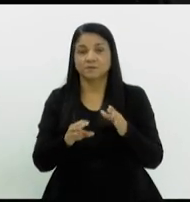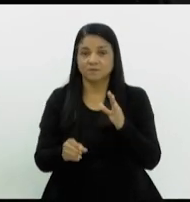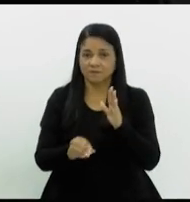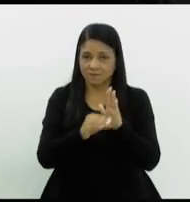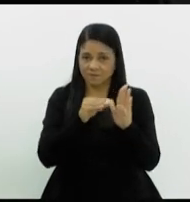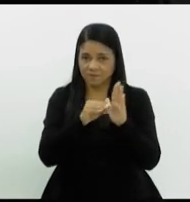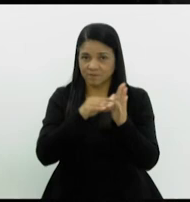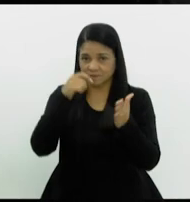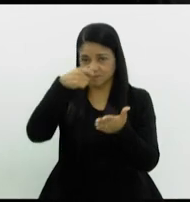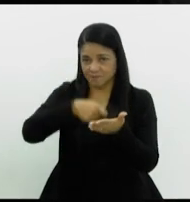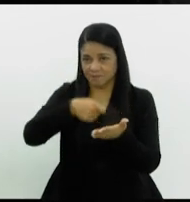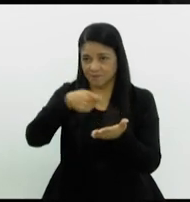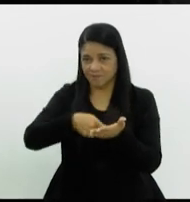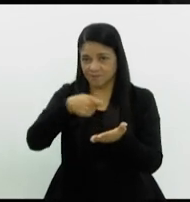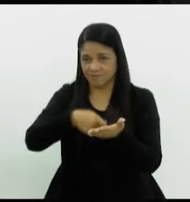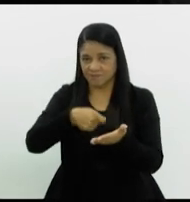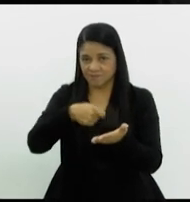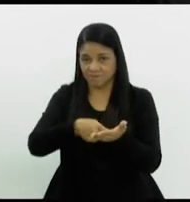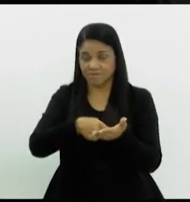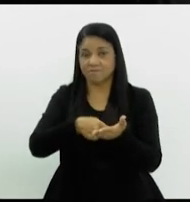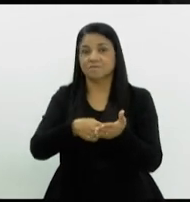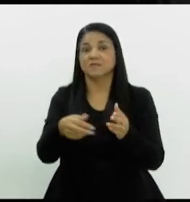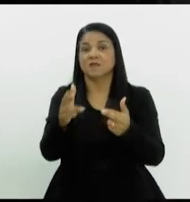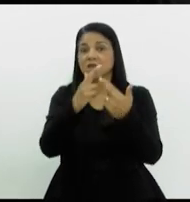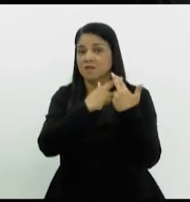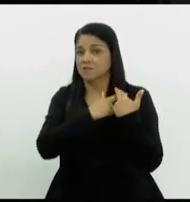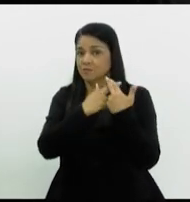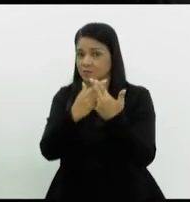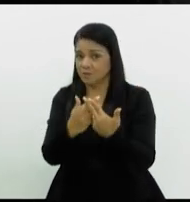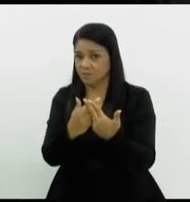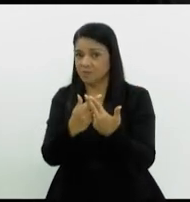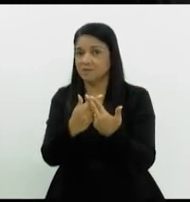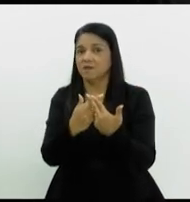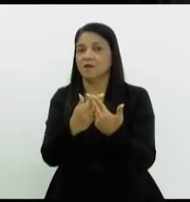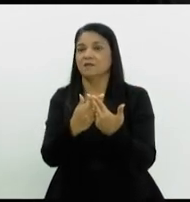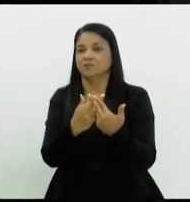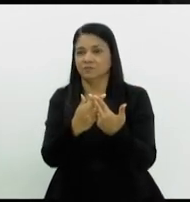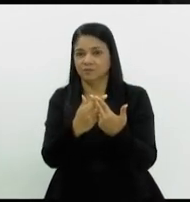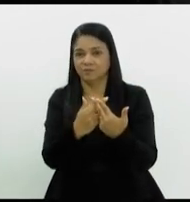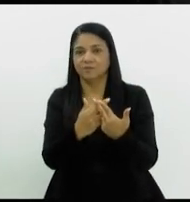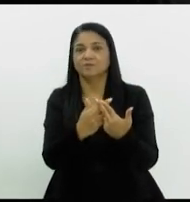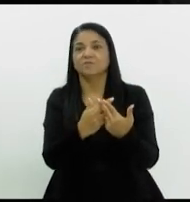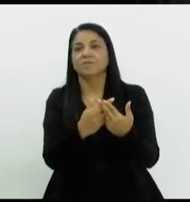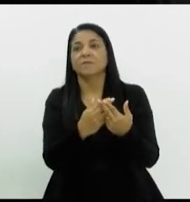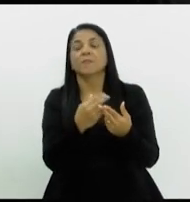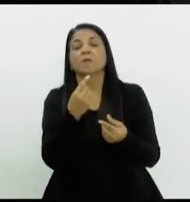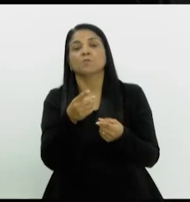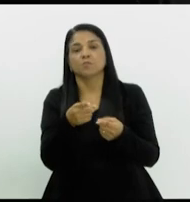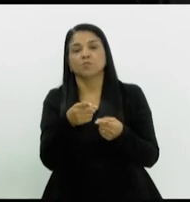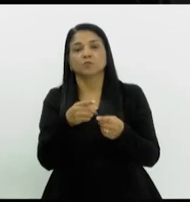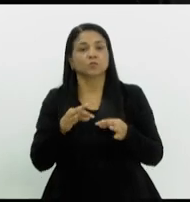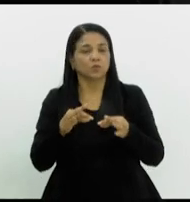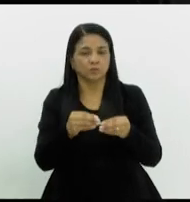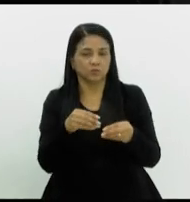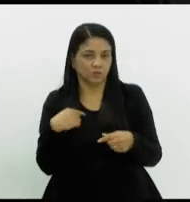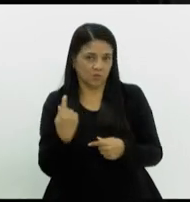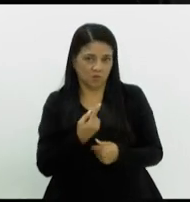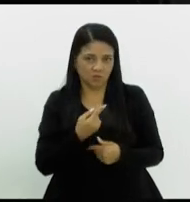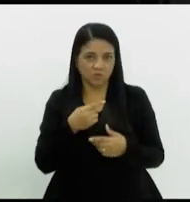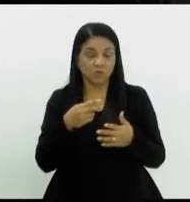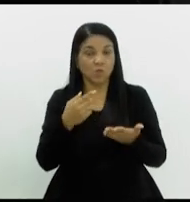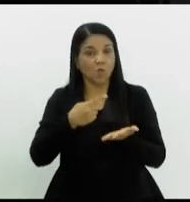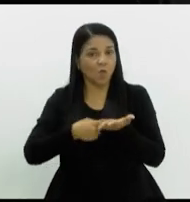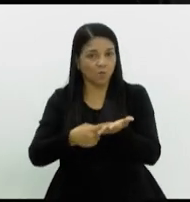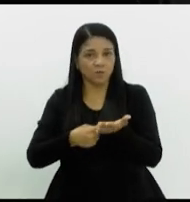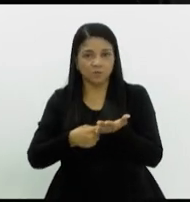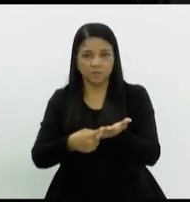emendas impositivas exige responsabilidade e compromisso por parte de todos nós.